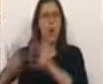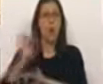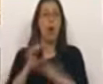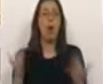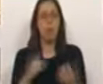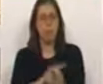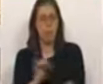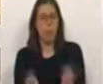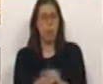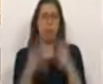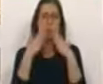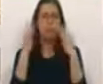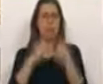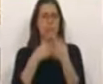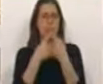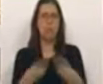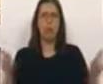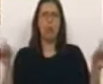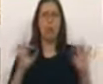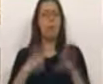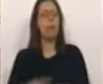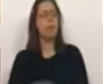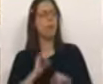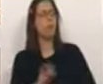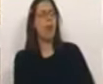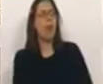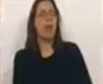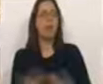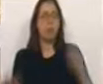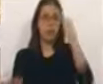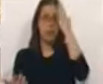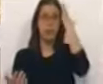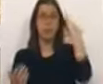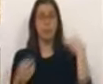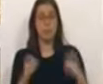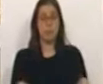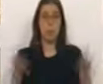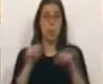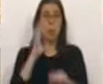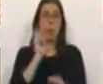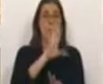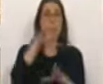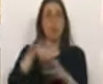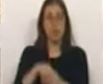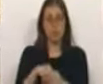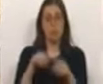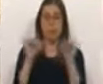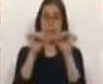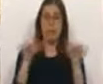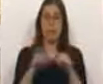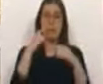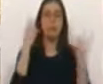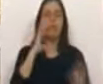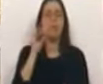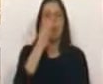quando são contrárias, manifestamente contrárias, ao interesse nacional. A integração do novo banco no sistema